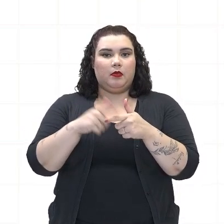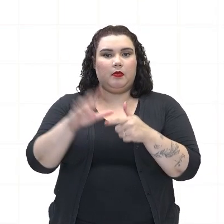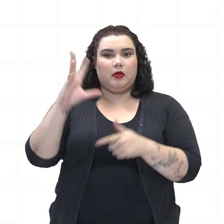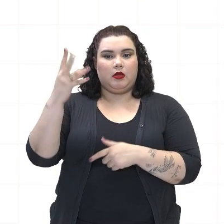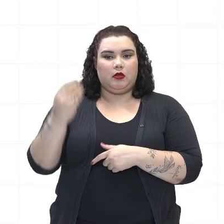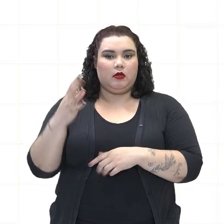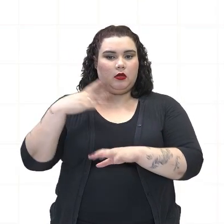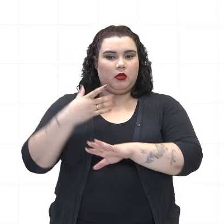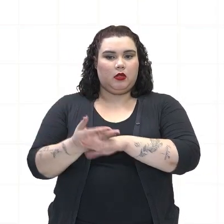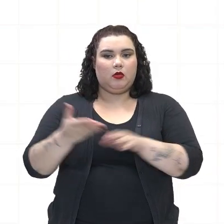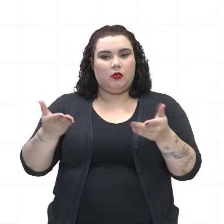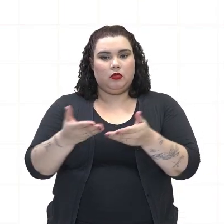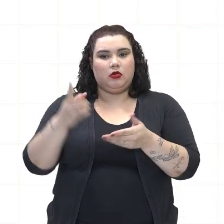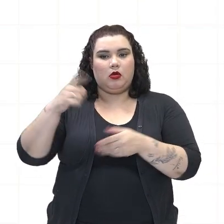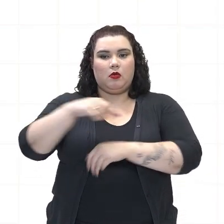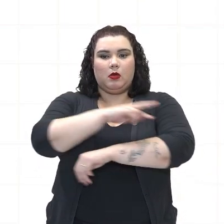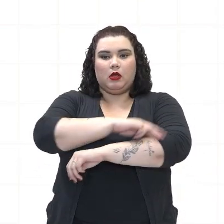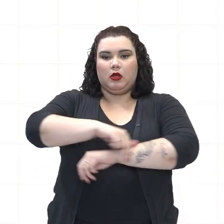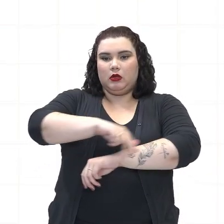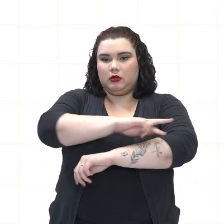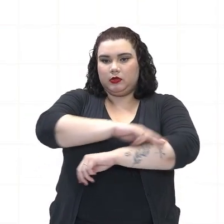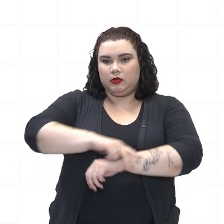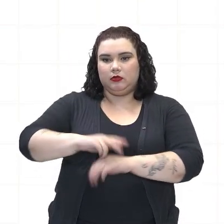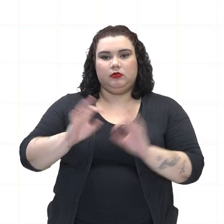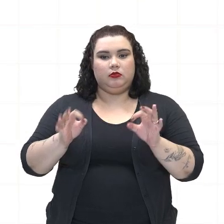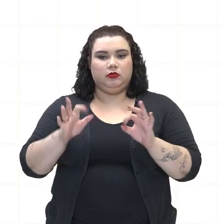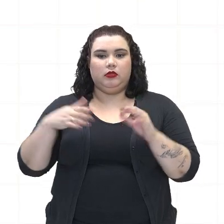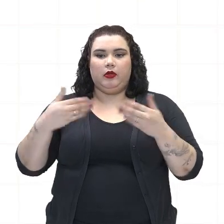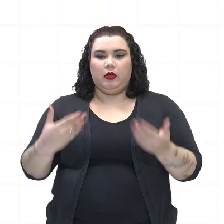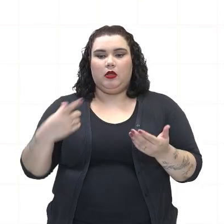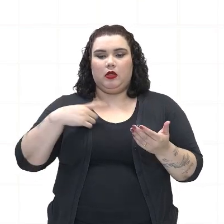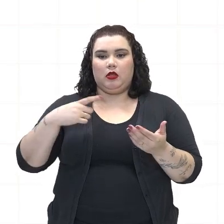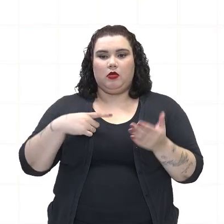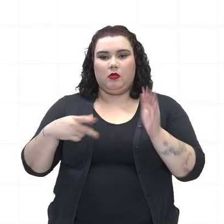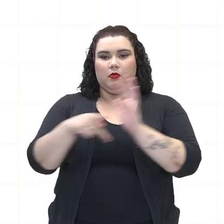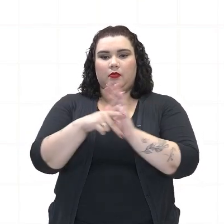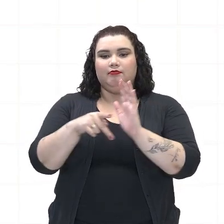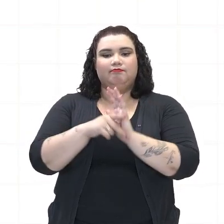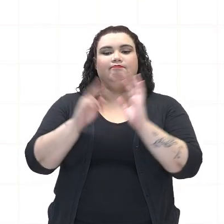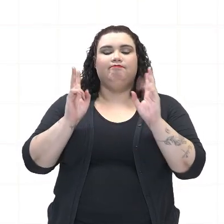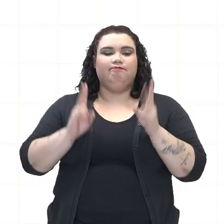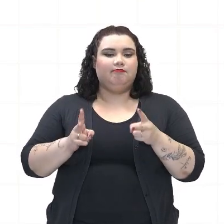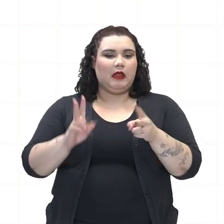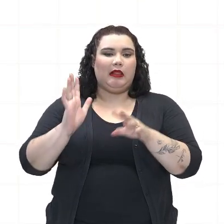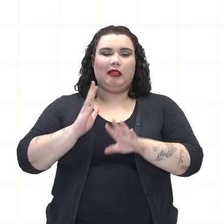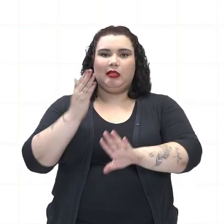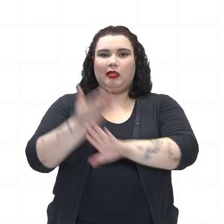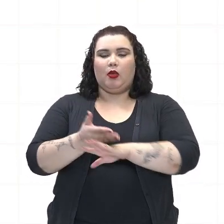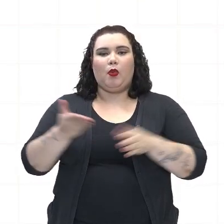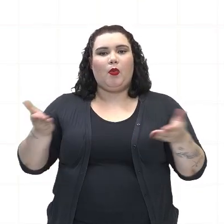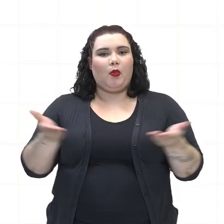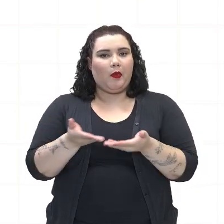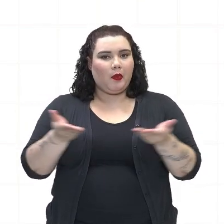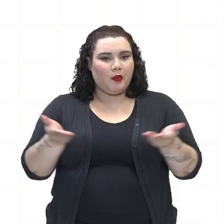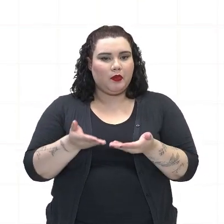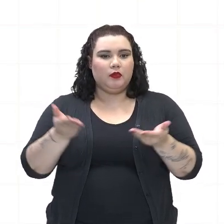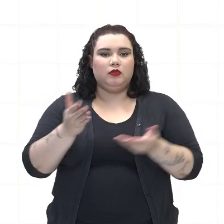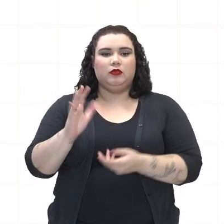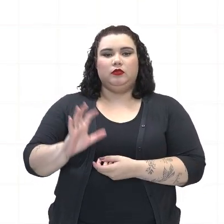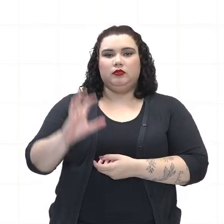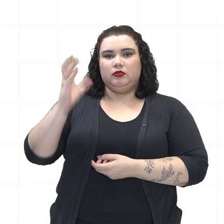é a questão do racismo, né, gente? É um legado assim que está até hoje presente muito forte, por incrível que